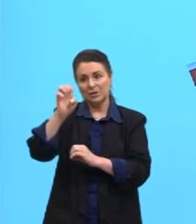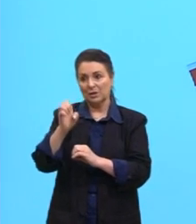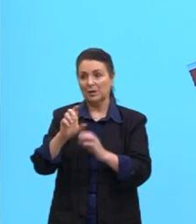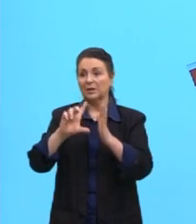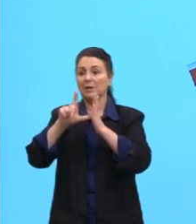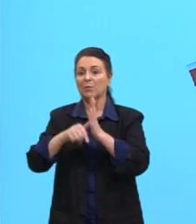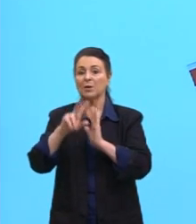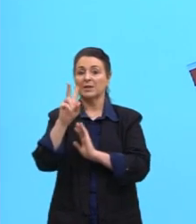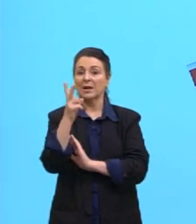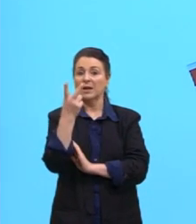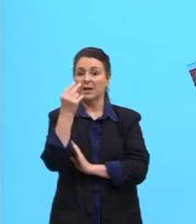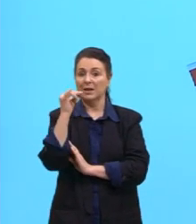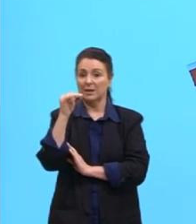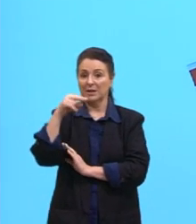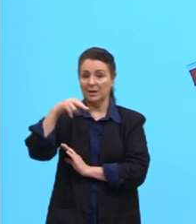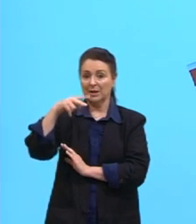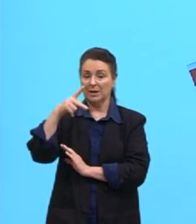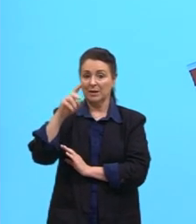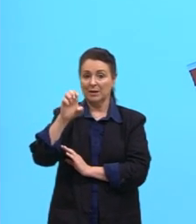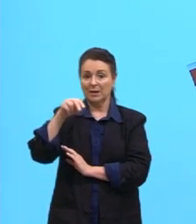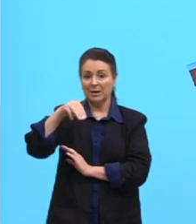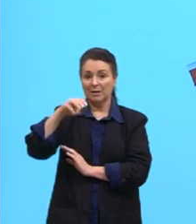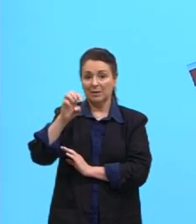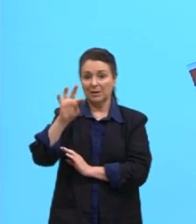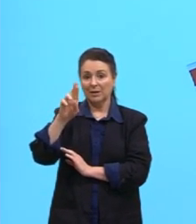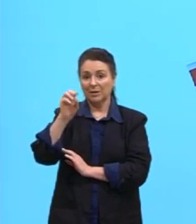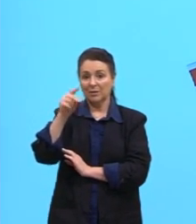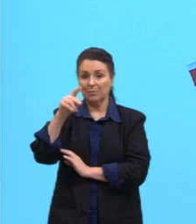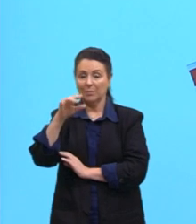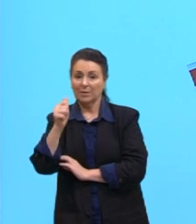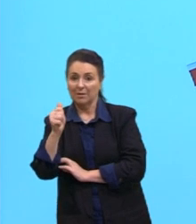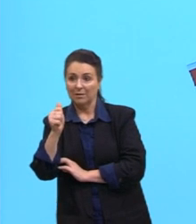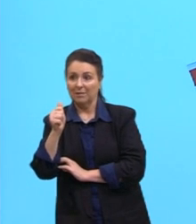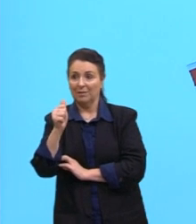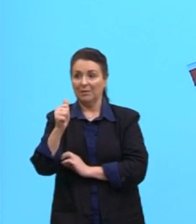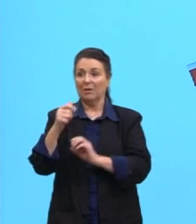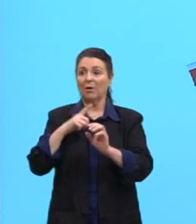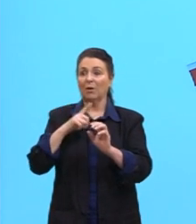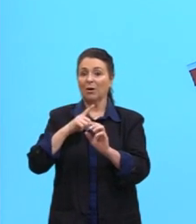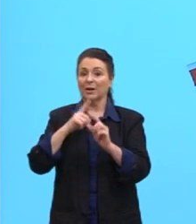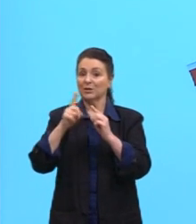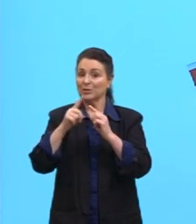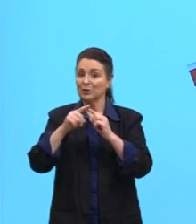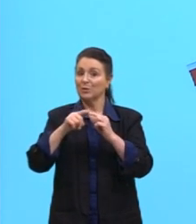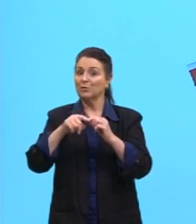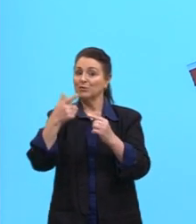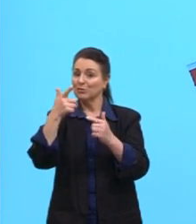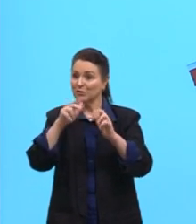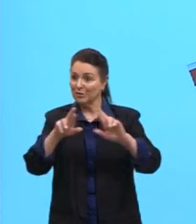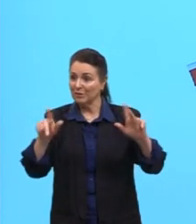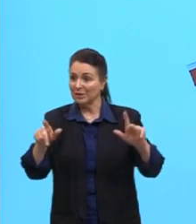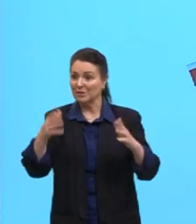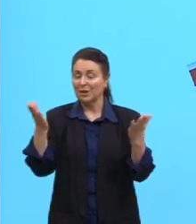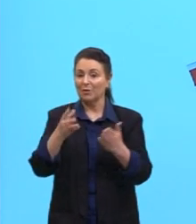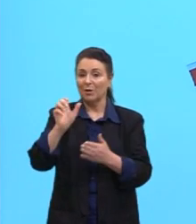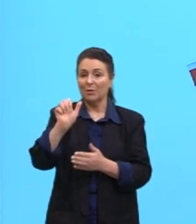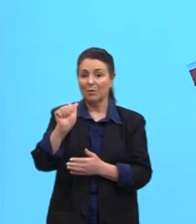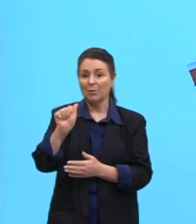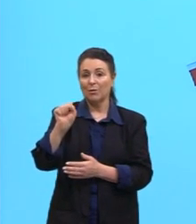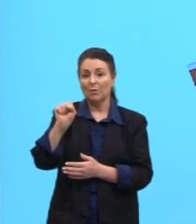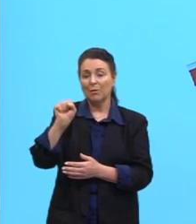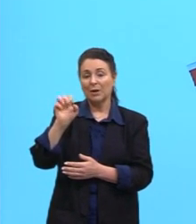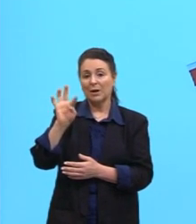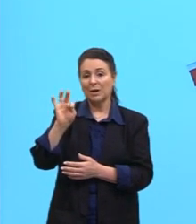uma lente convergente e o astigmatismo que seria o mais complexo vejam que a nossa imagem tá um pouco